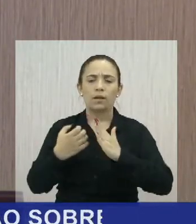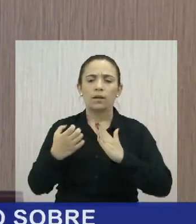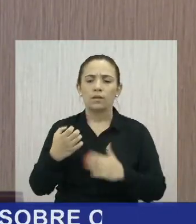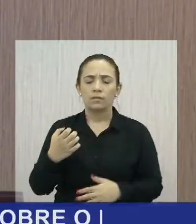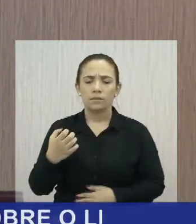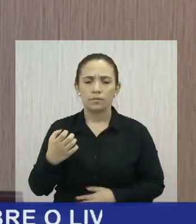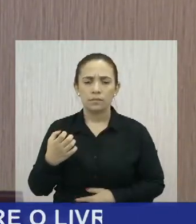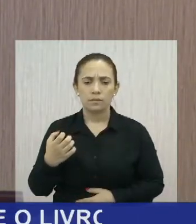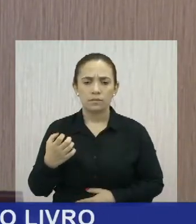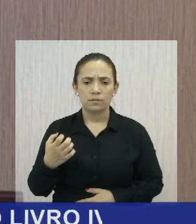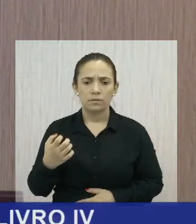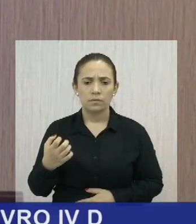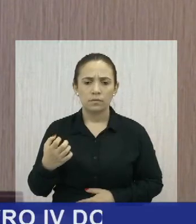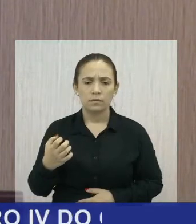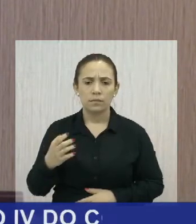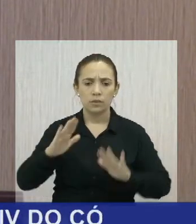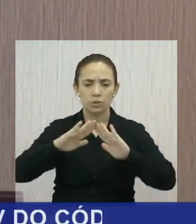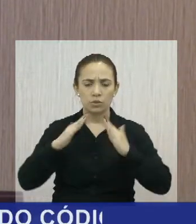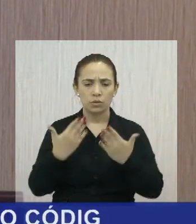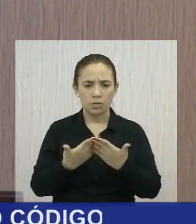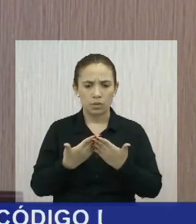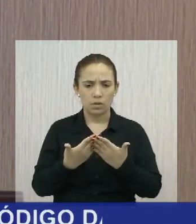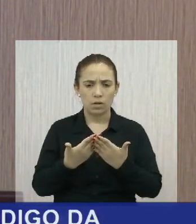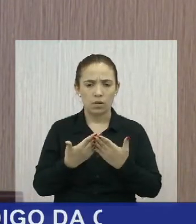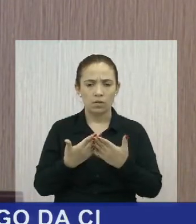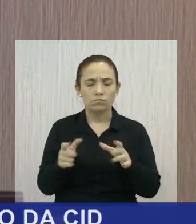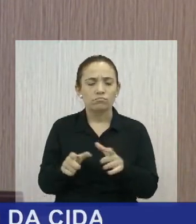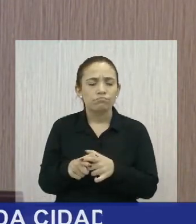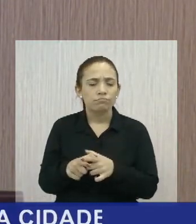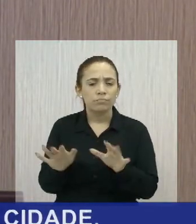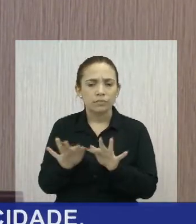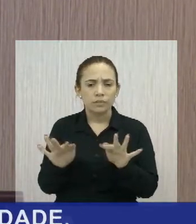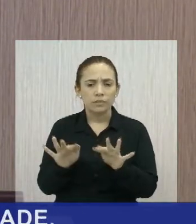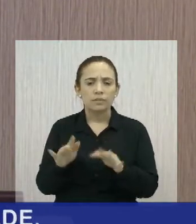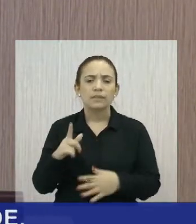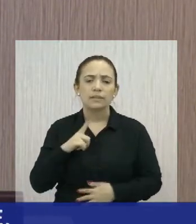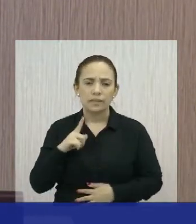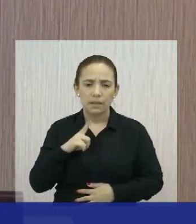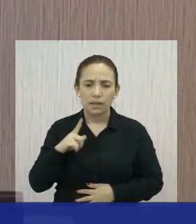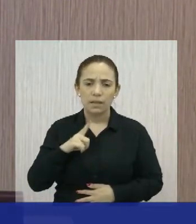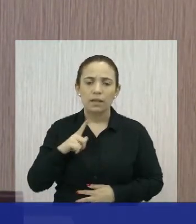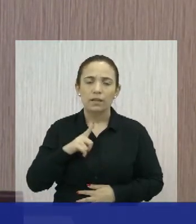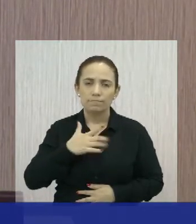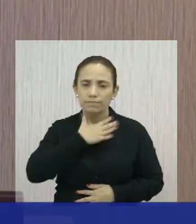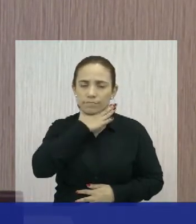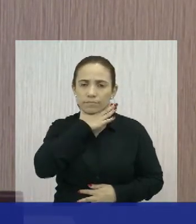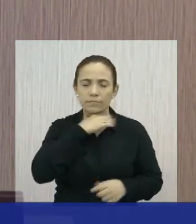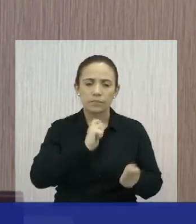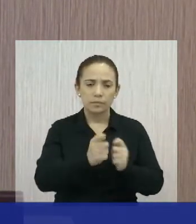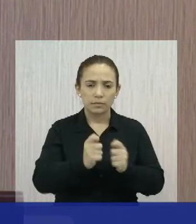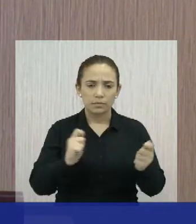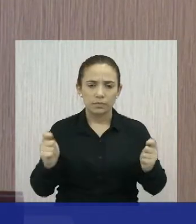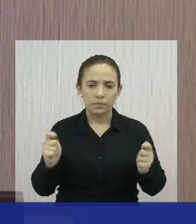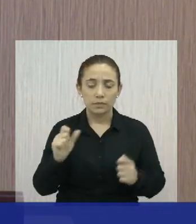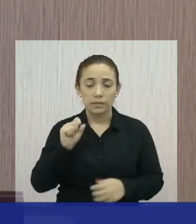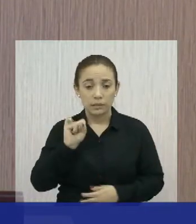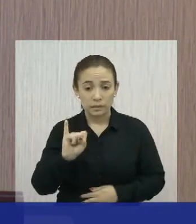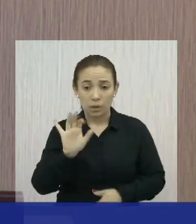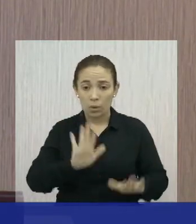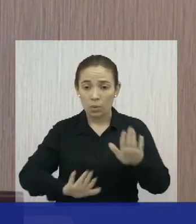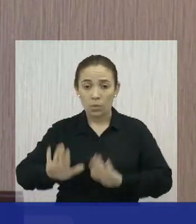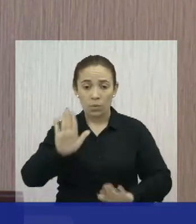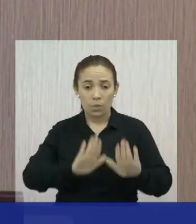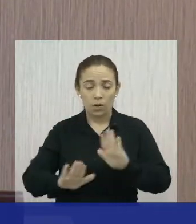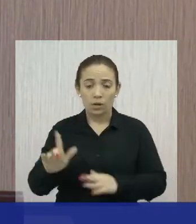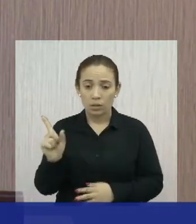empregadores, mas em especial em nome das escolas, pequenas escolas, está pesado. Está pesado. Se nós não cuidarmos,